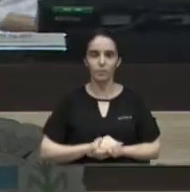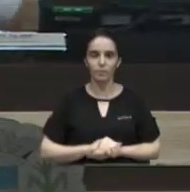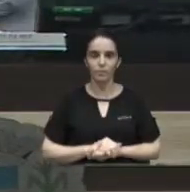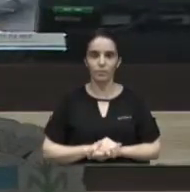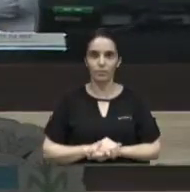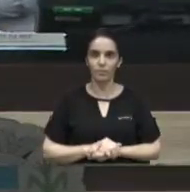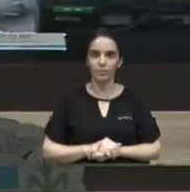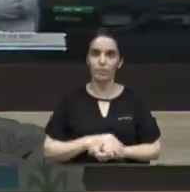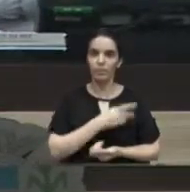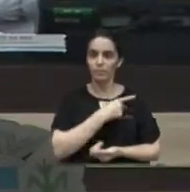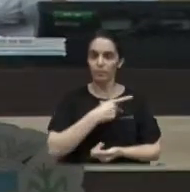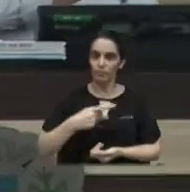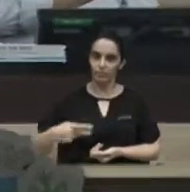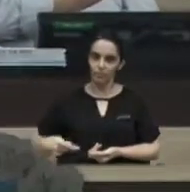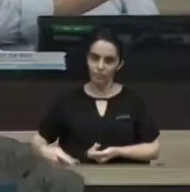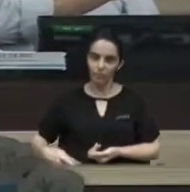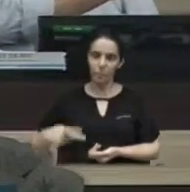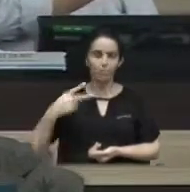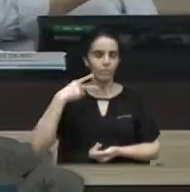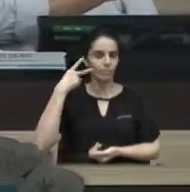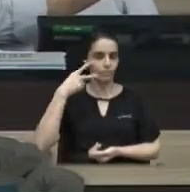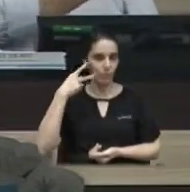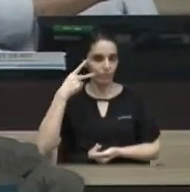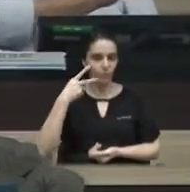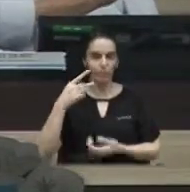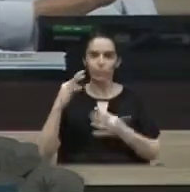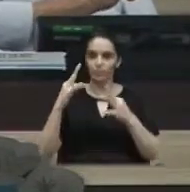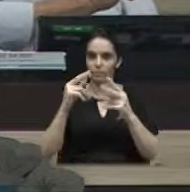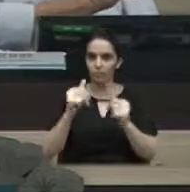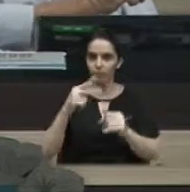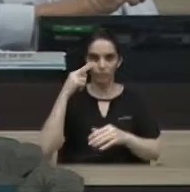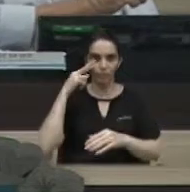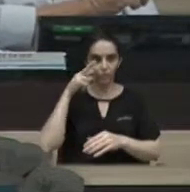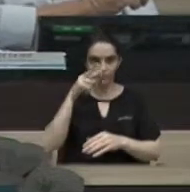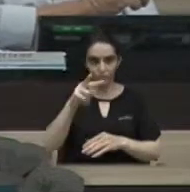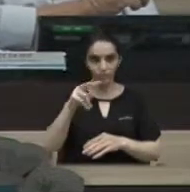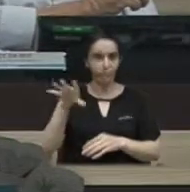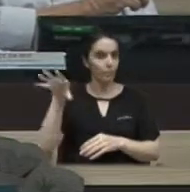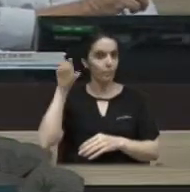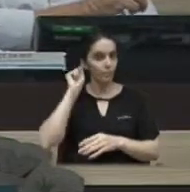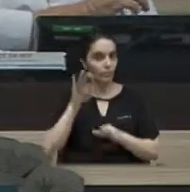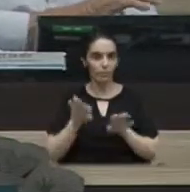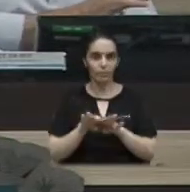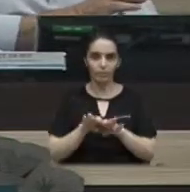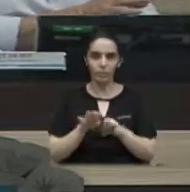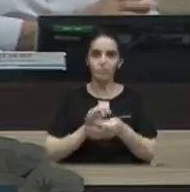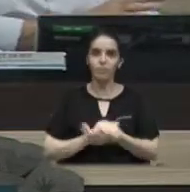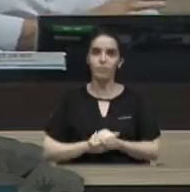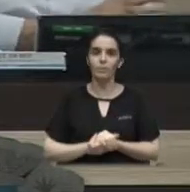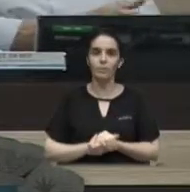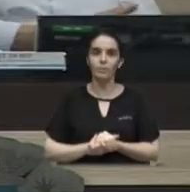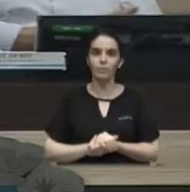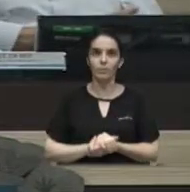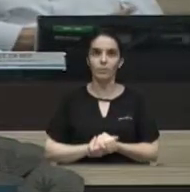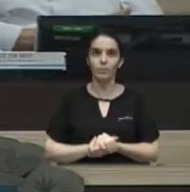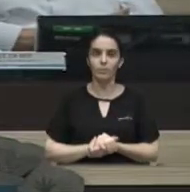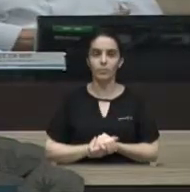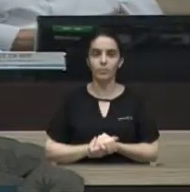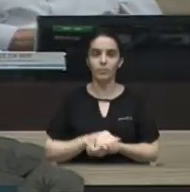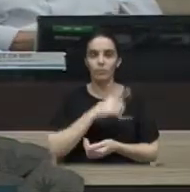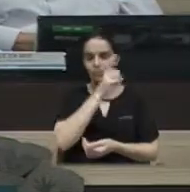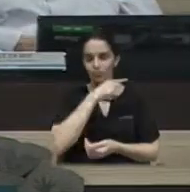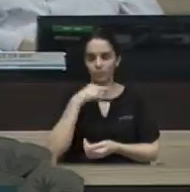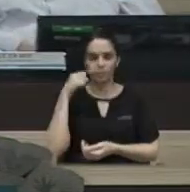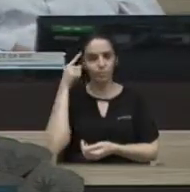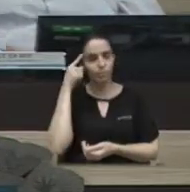Senhor presidente, nobres colegas, aqueles que todos nos assistem, nos ouvem, até o último momento, eu confesso